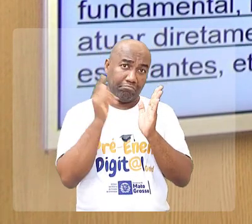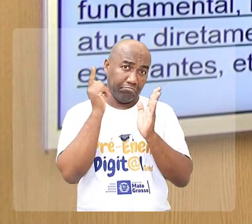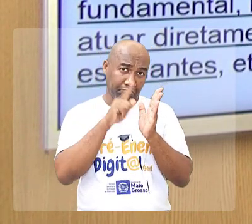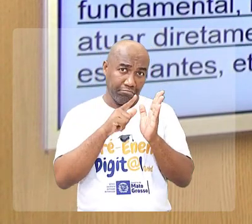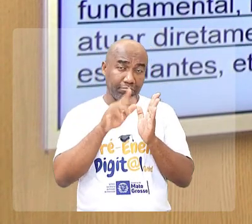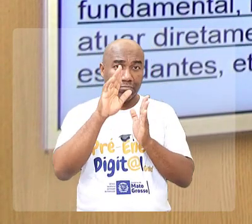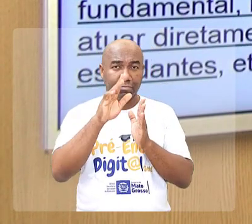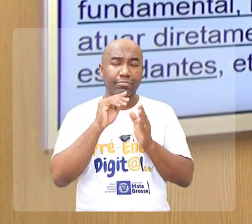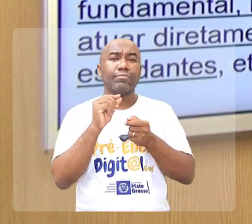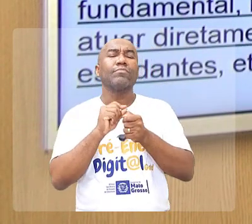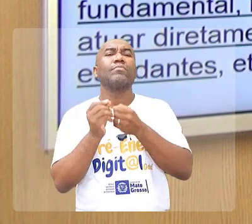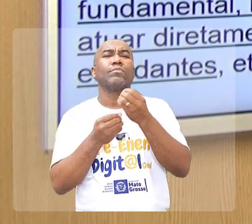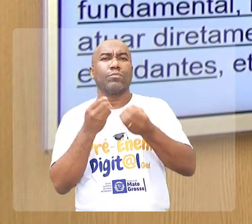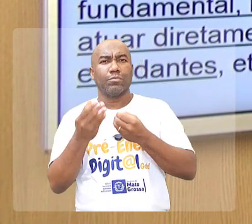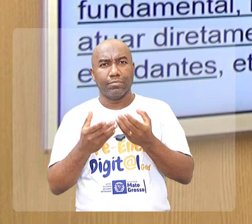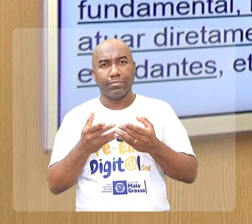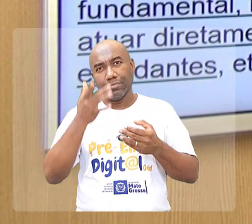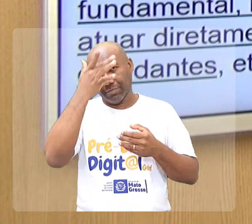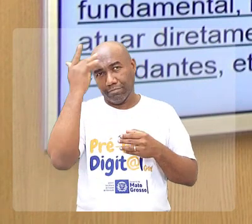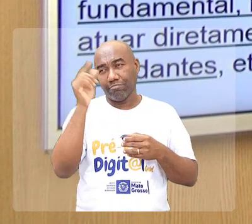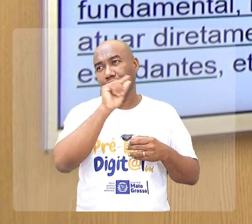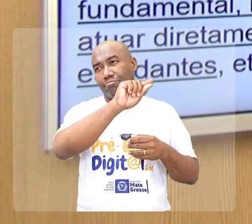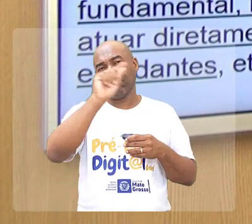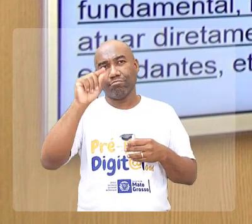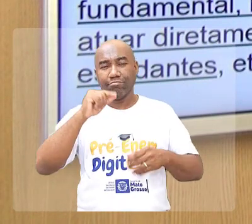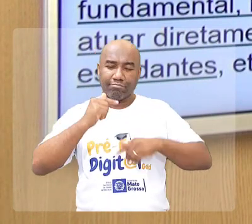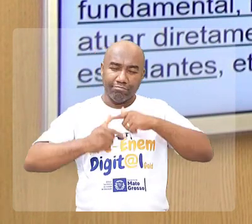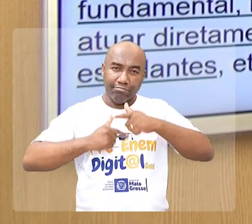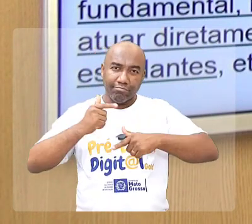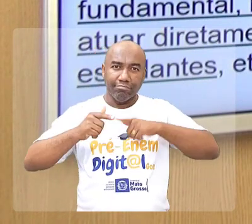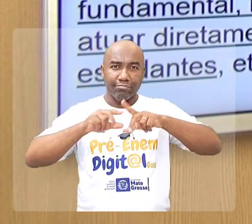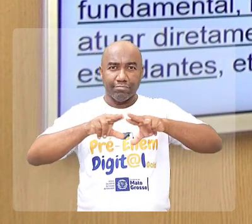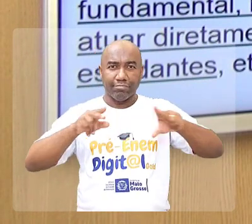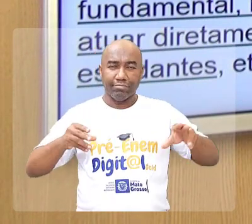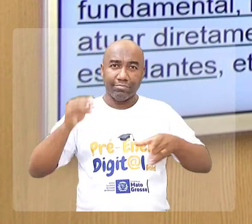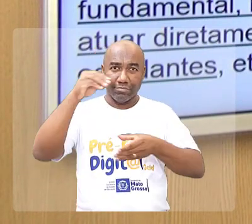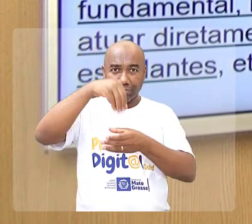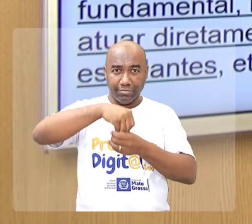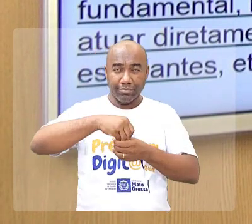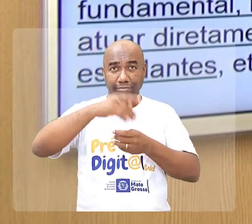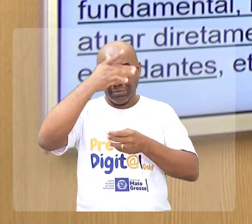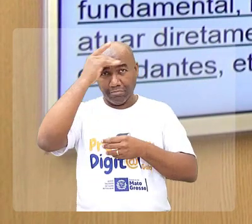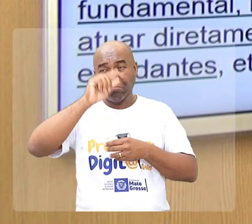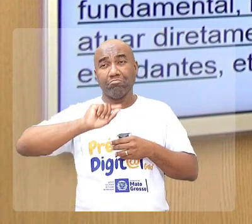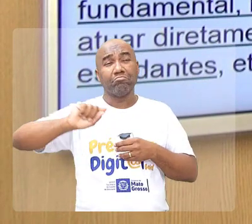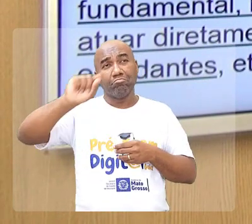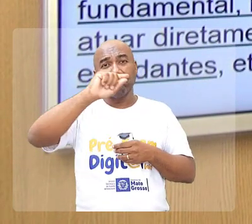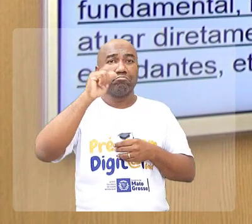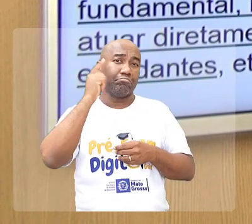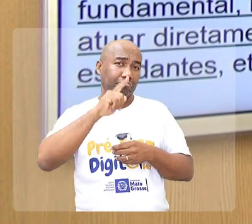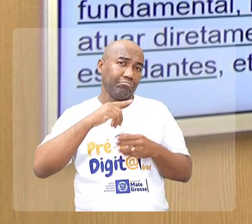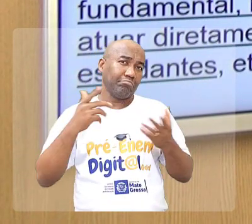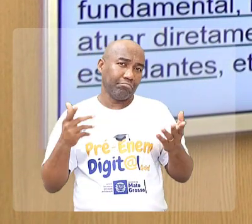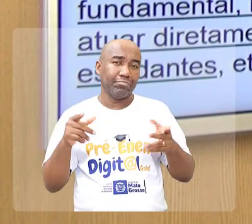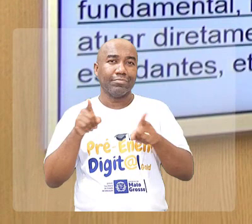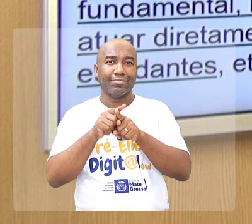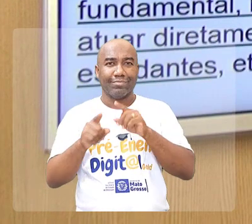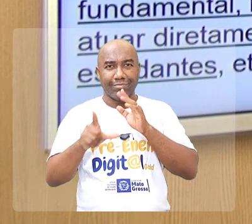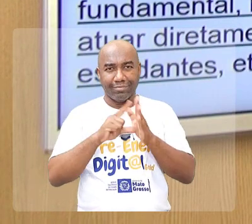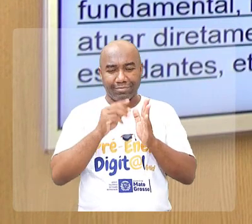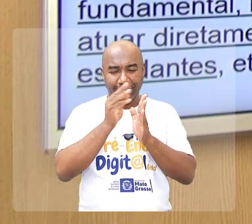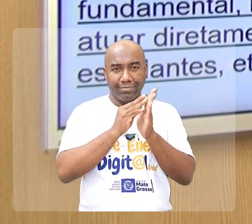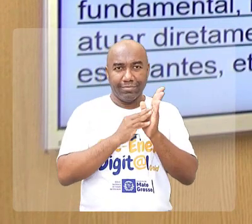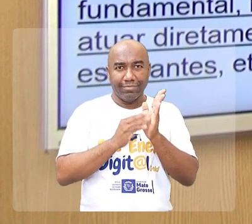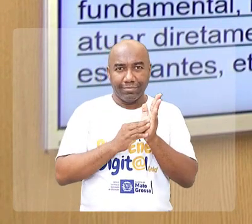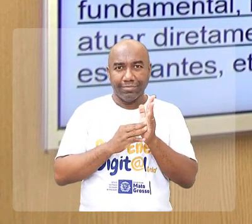Mas como a sociedade começa dentro da escola, ela é um excelente agente para vocês.